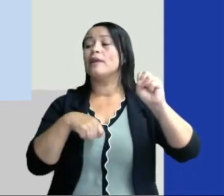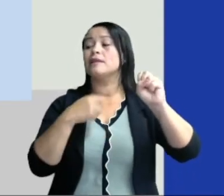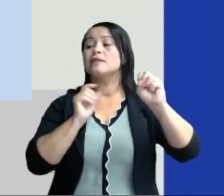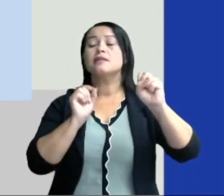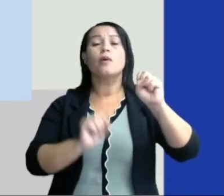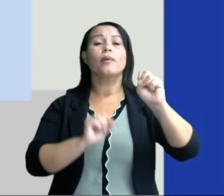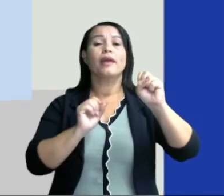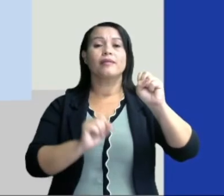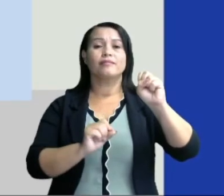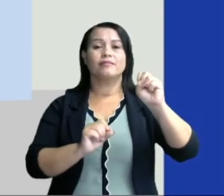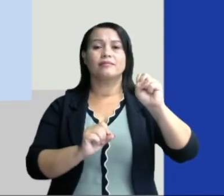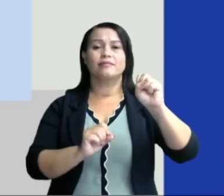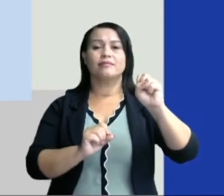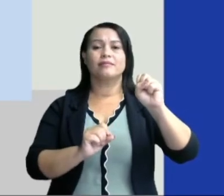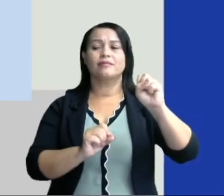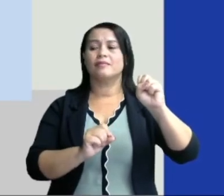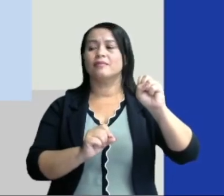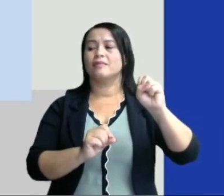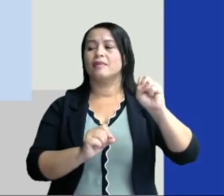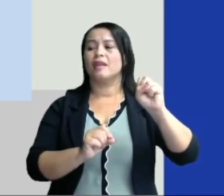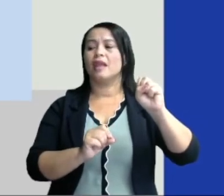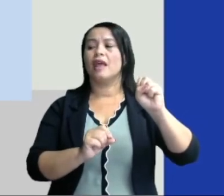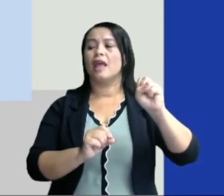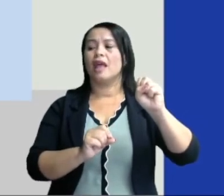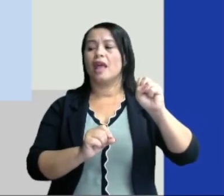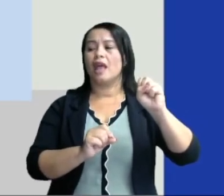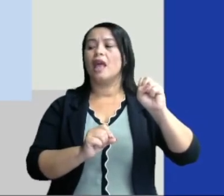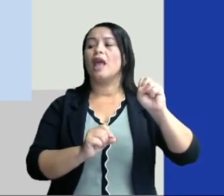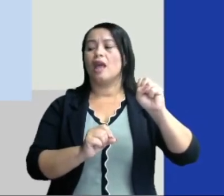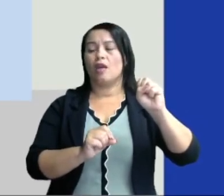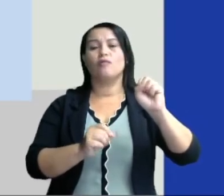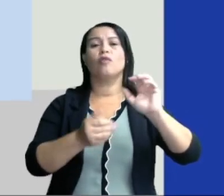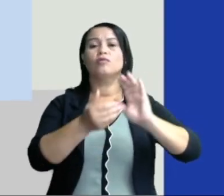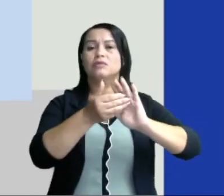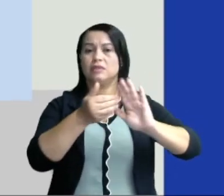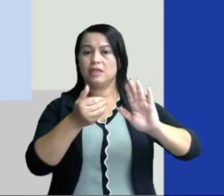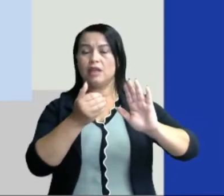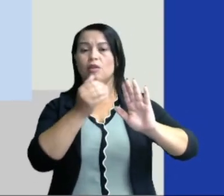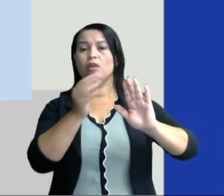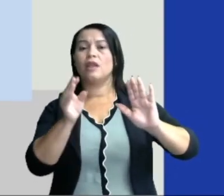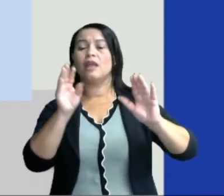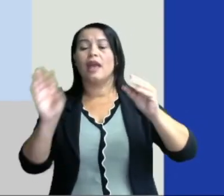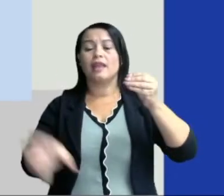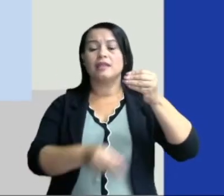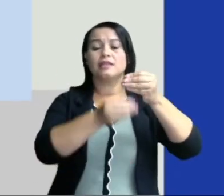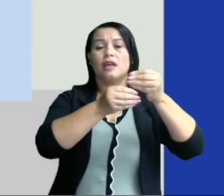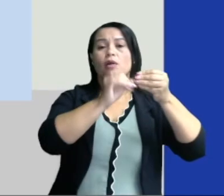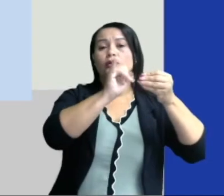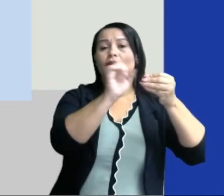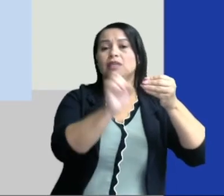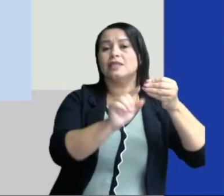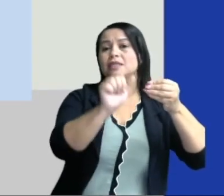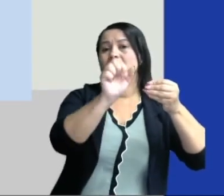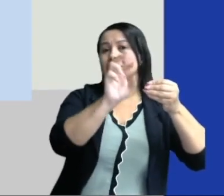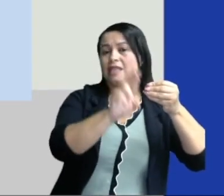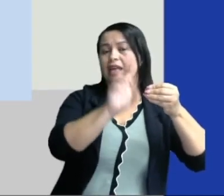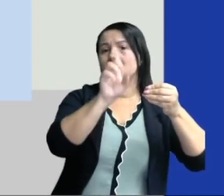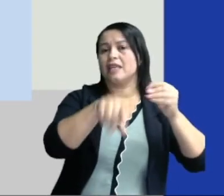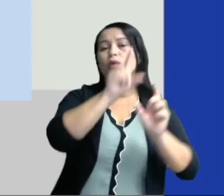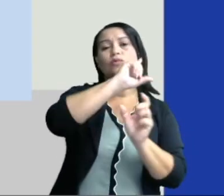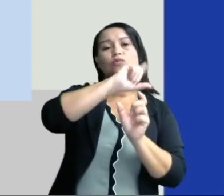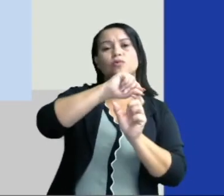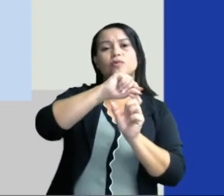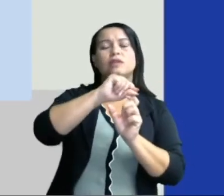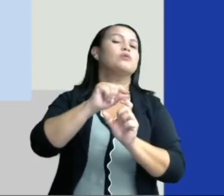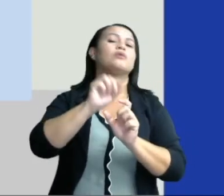vou substituir ali, ó, vou acrescentar o -ar, certo? -ar, que é o sufixo.